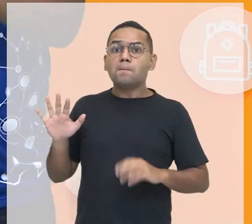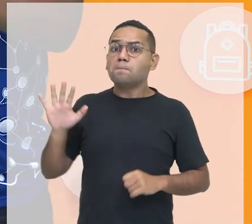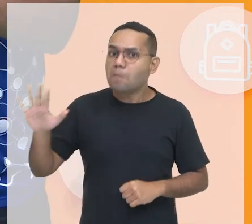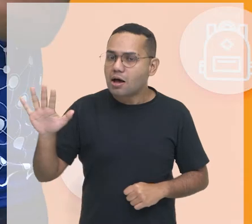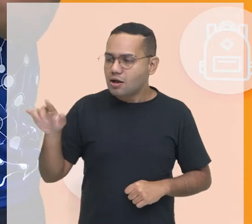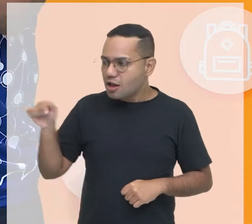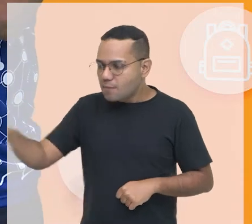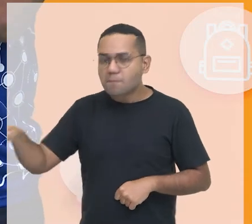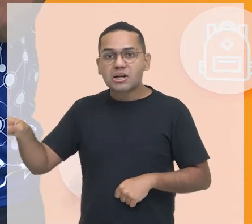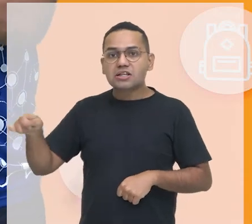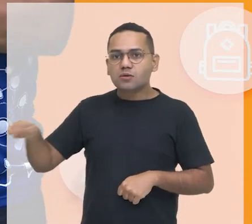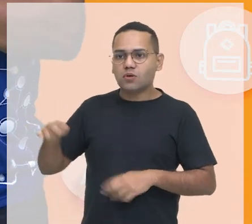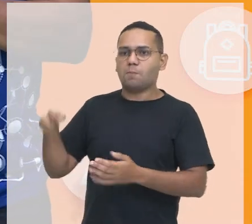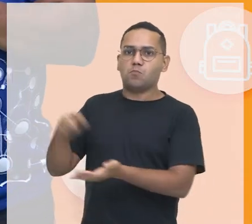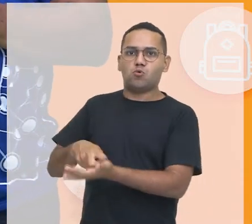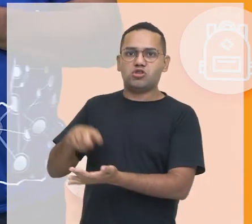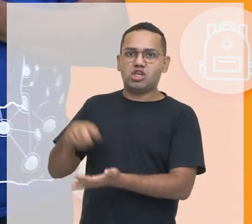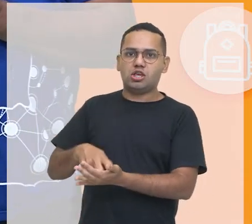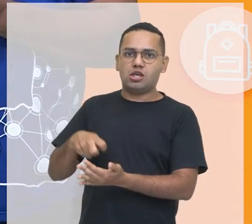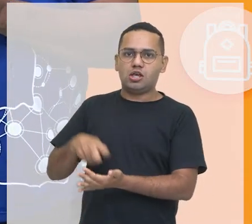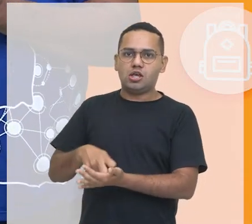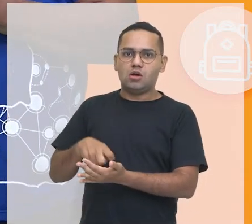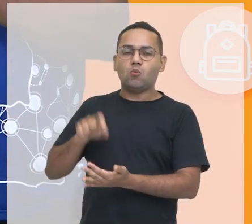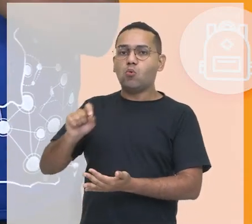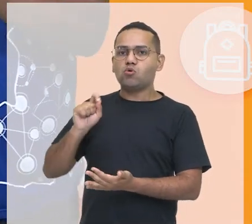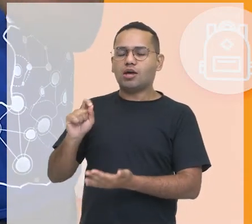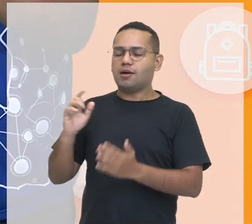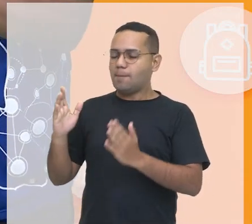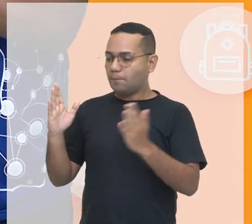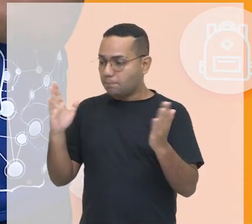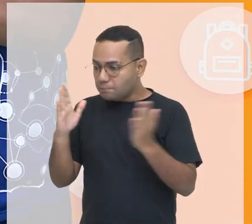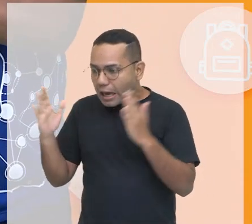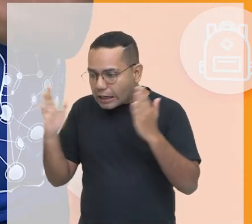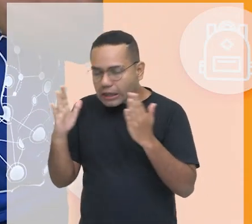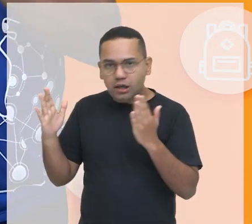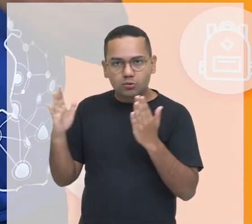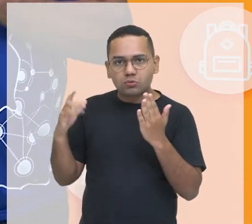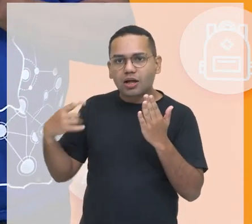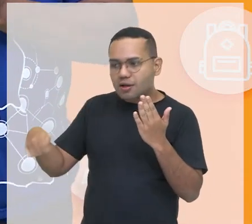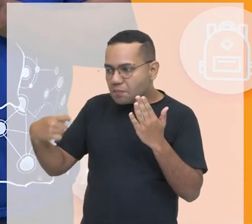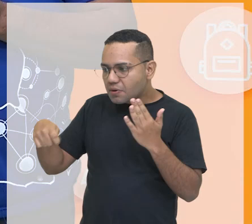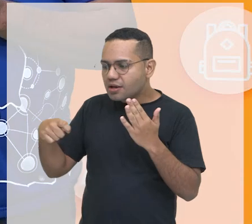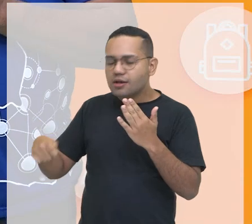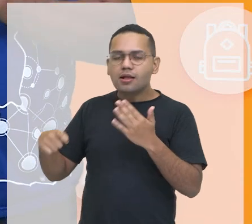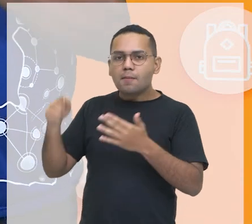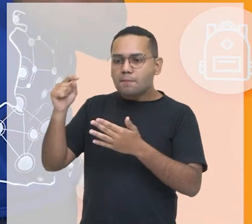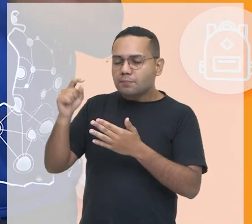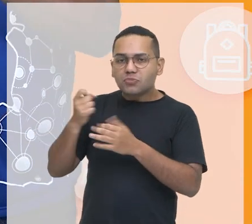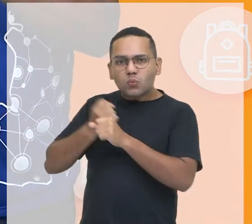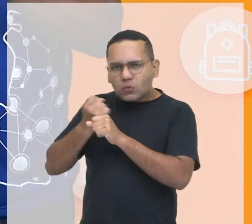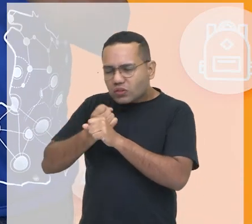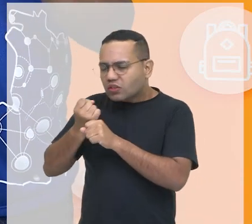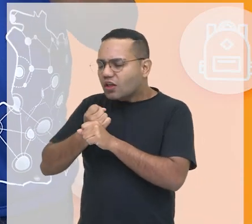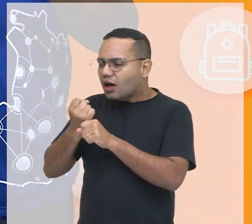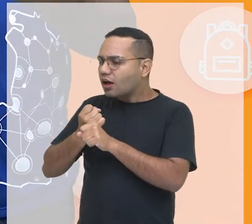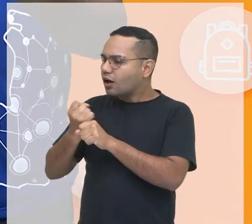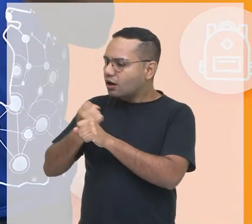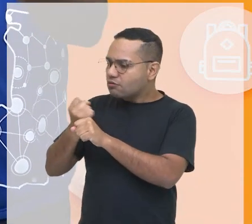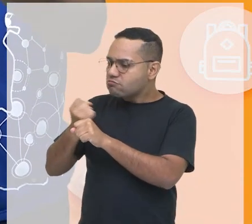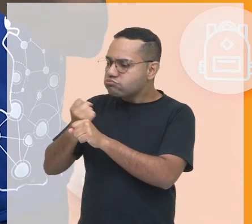pagar sim, com o seu erro. Então, nós temos que fazer essa correção aí. Nós temos que olhar com